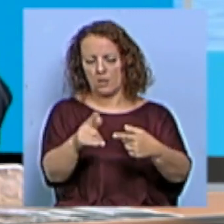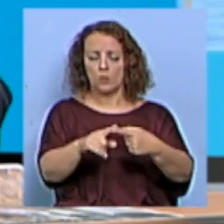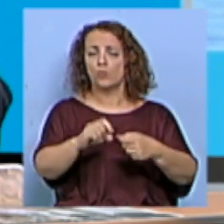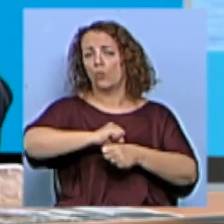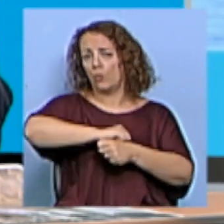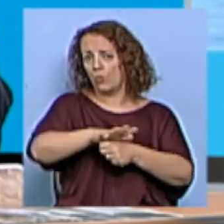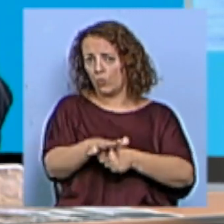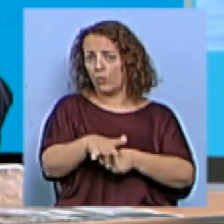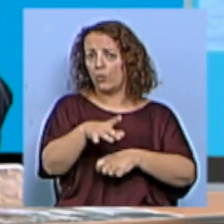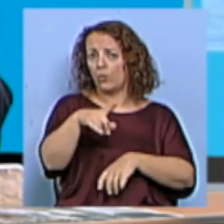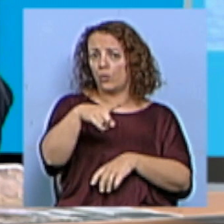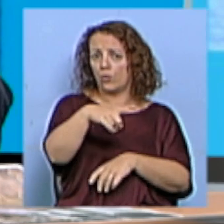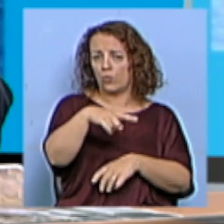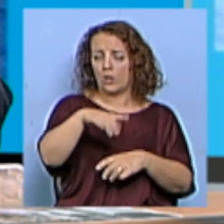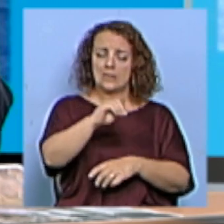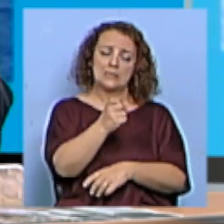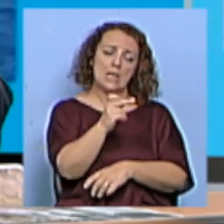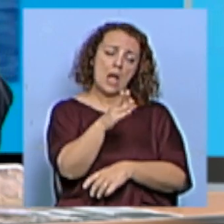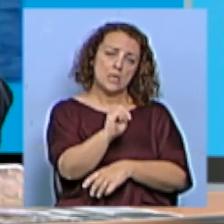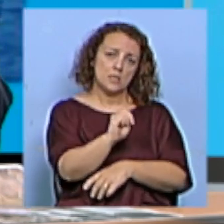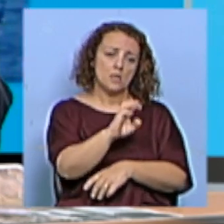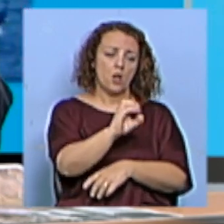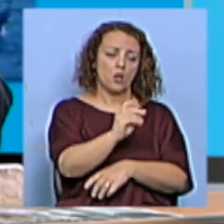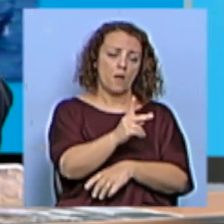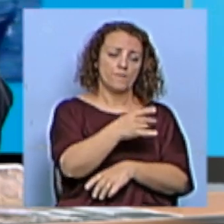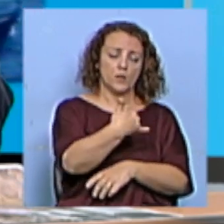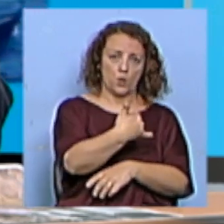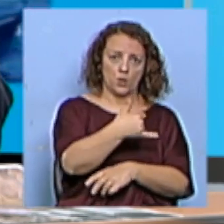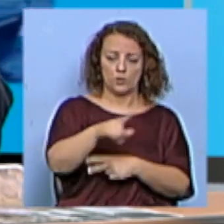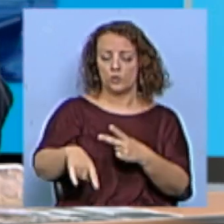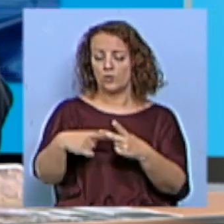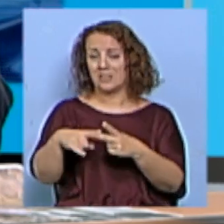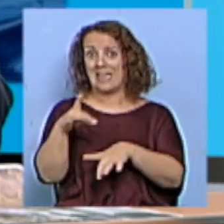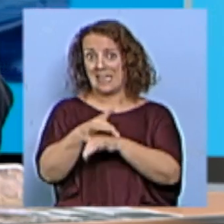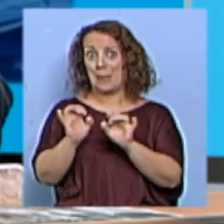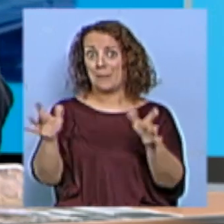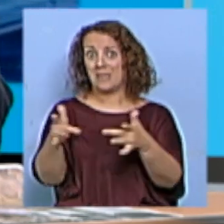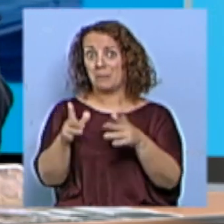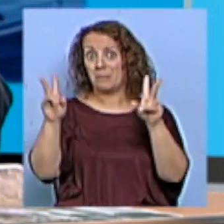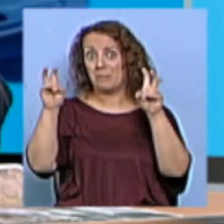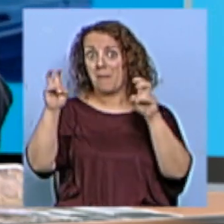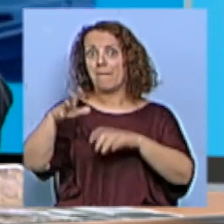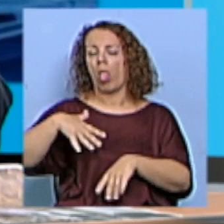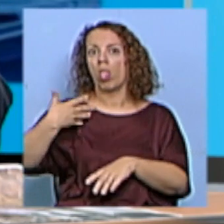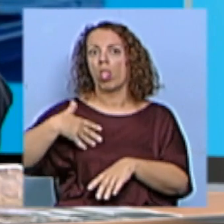Covid, do SARS-CoV-2, e temos a epidemia do medo. E a epidemia do medo, provavelmente, neste momento, é maior que a